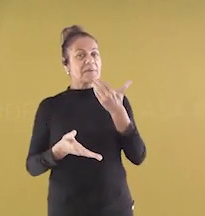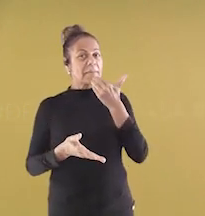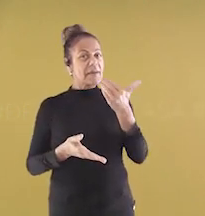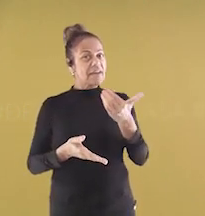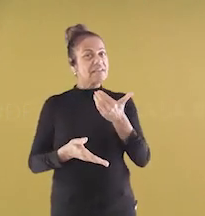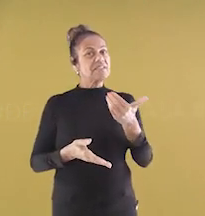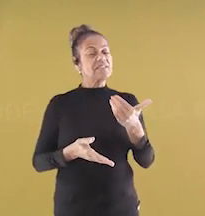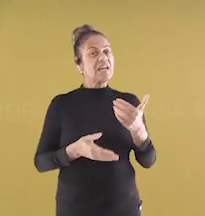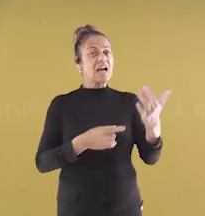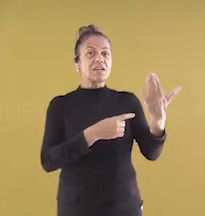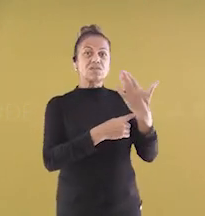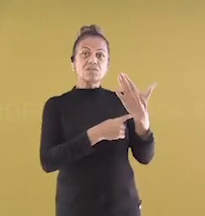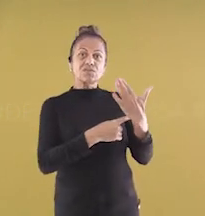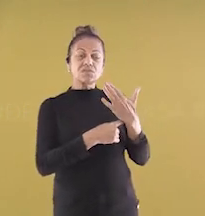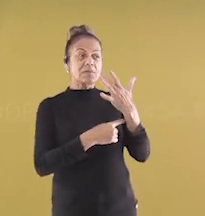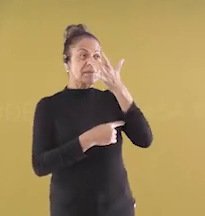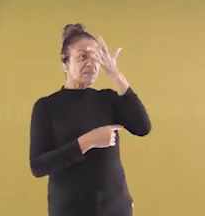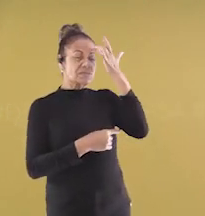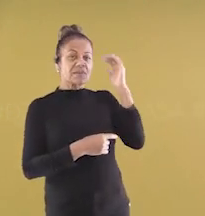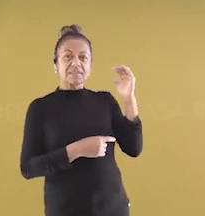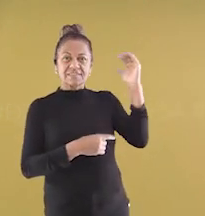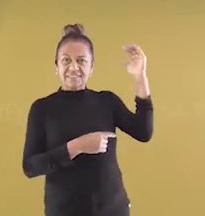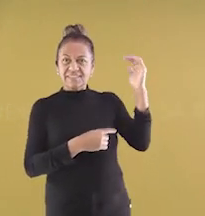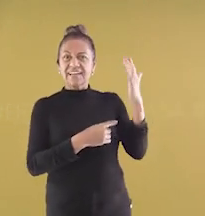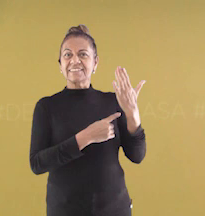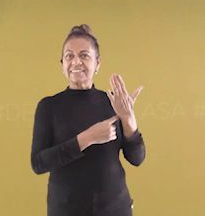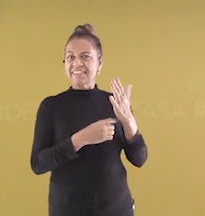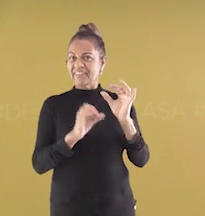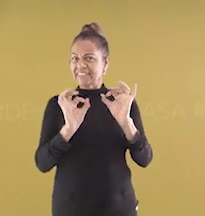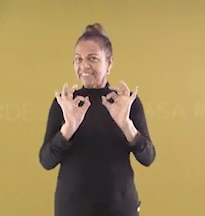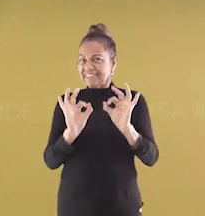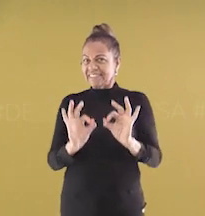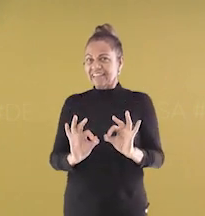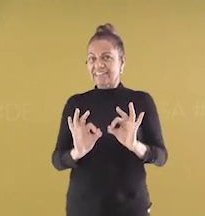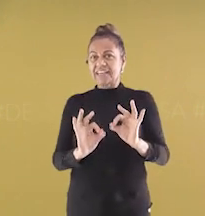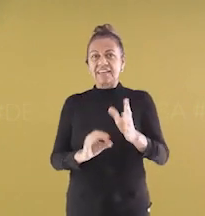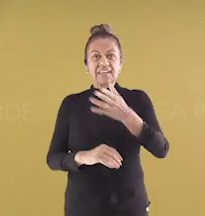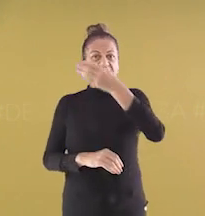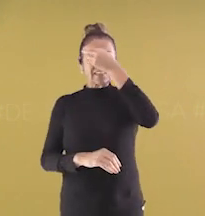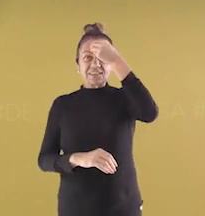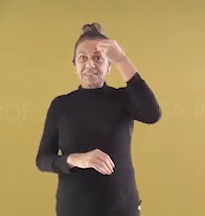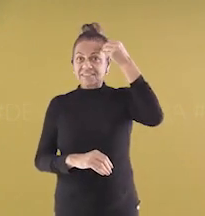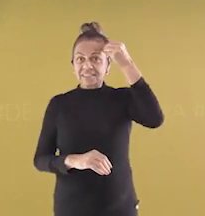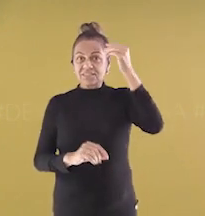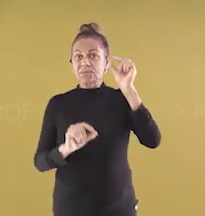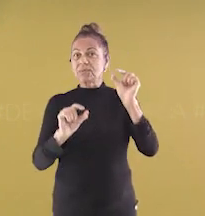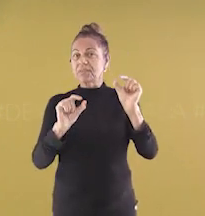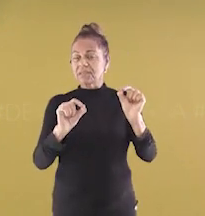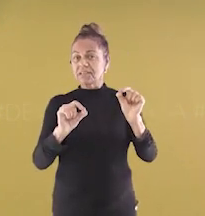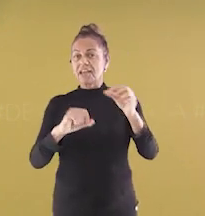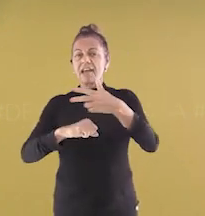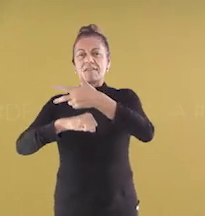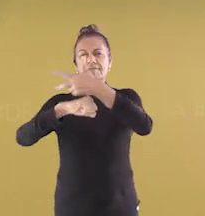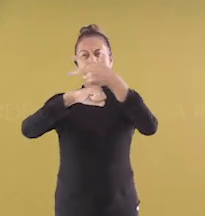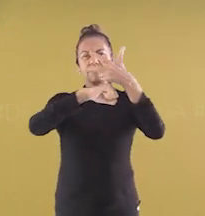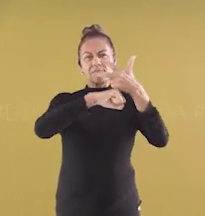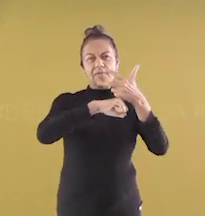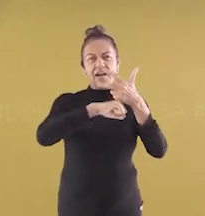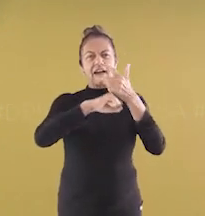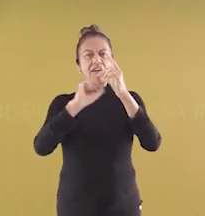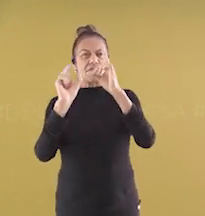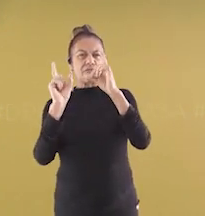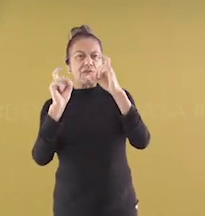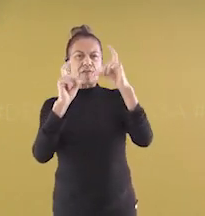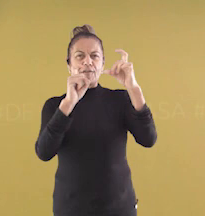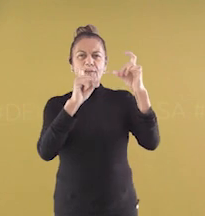e garantir que vai sair tudo certinho. Depois não esqueça de filmar e fotografar o passo a passo e enviar para